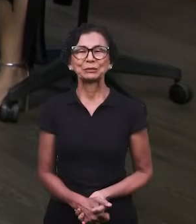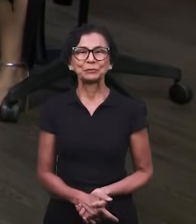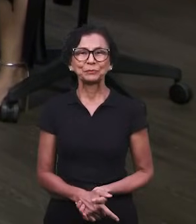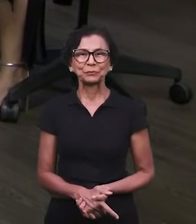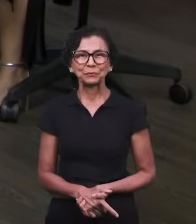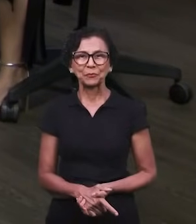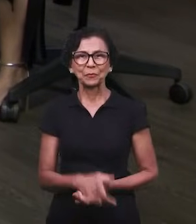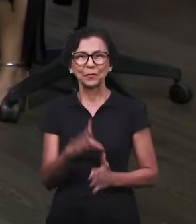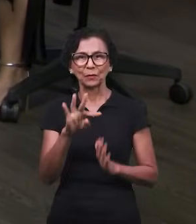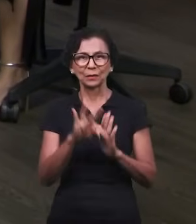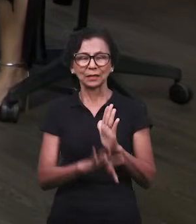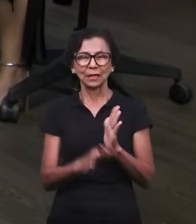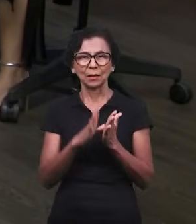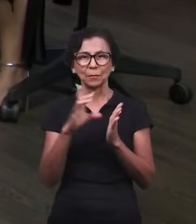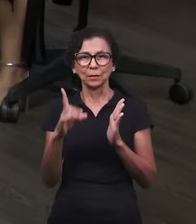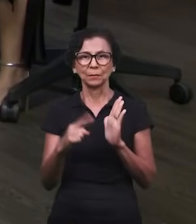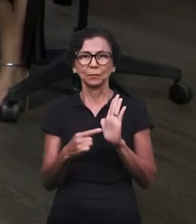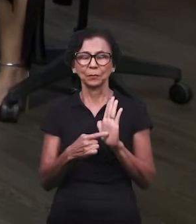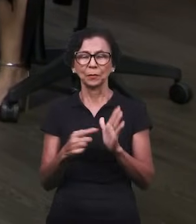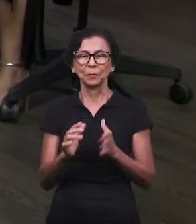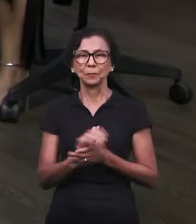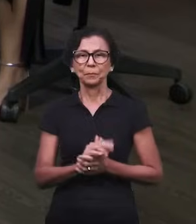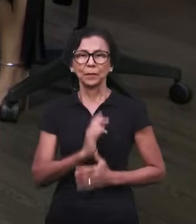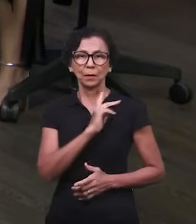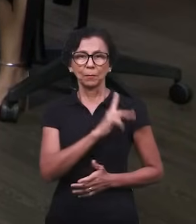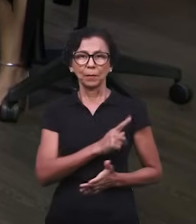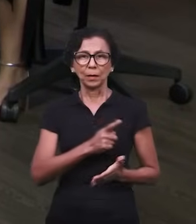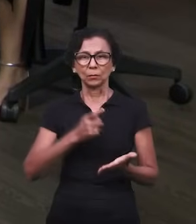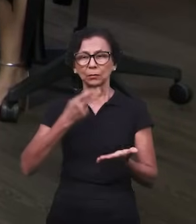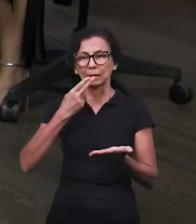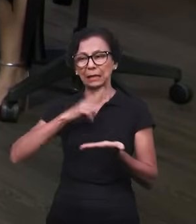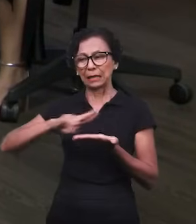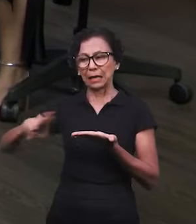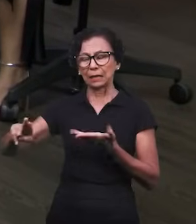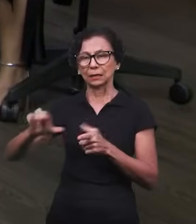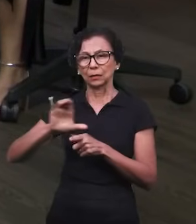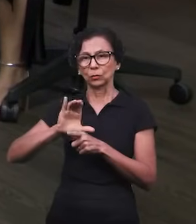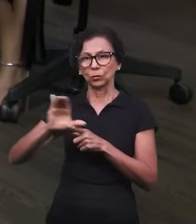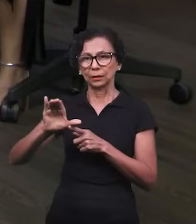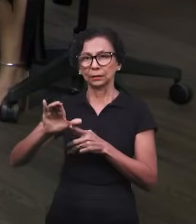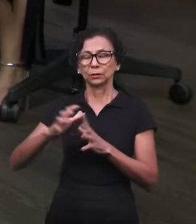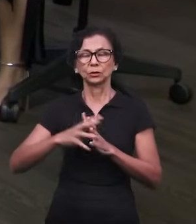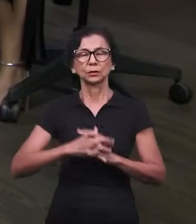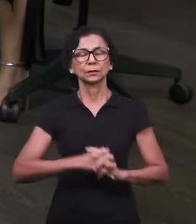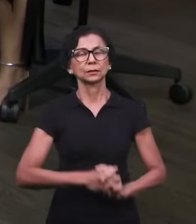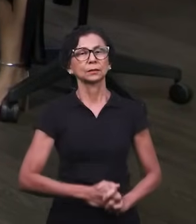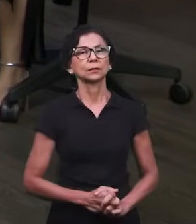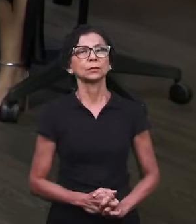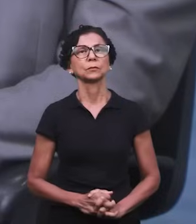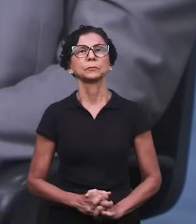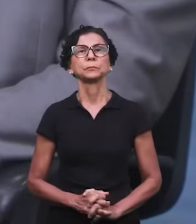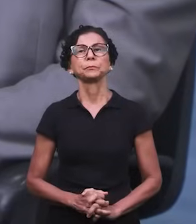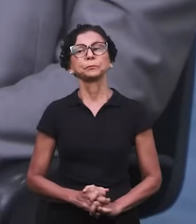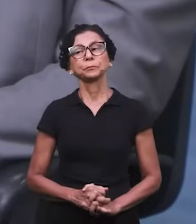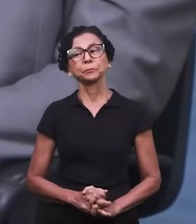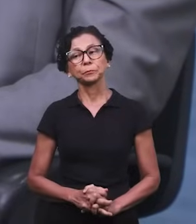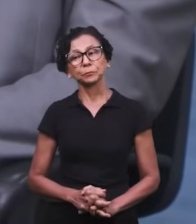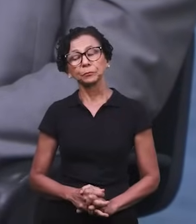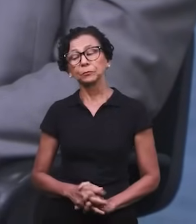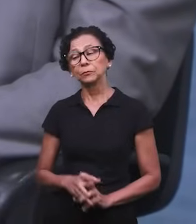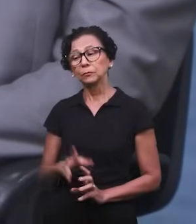passagem. Paulo fala assim para os coríntios. E é por isso que eu falo que a palavra nos orienta. Paulo fala assim,